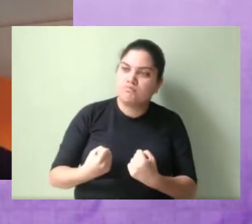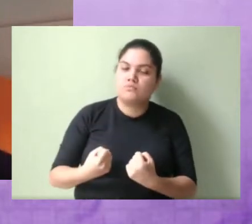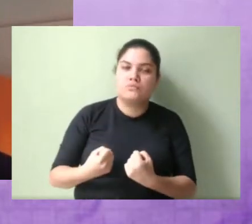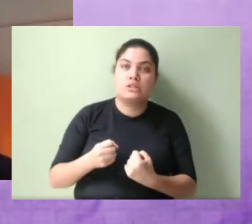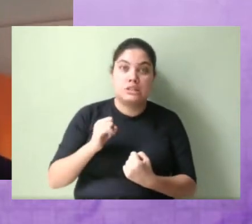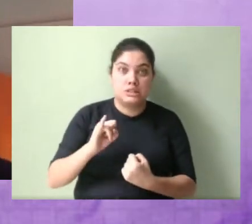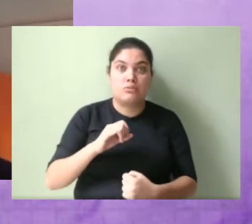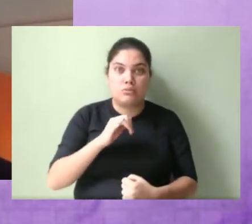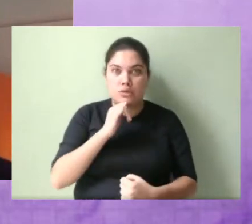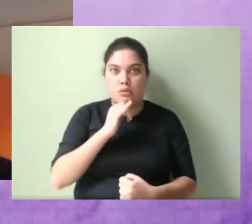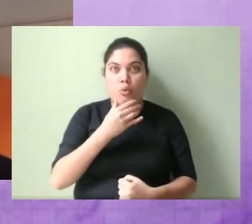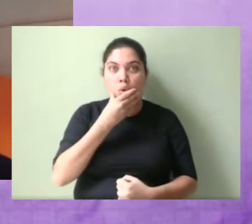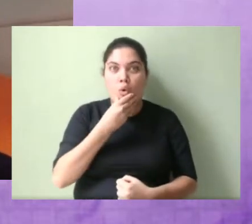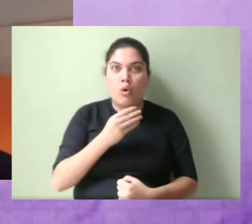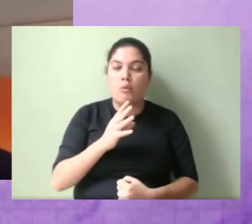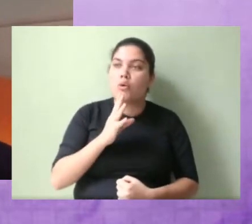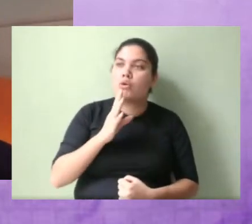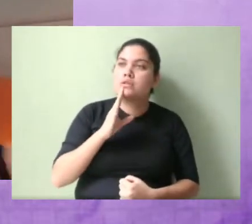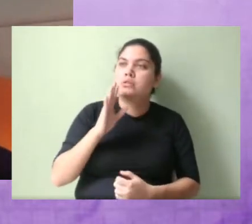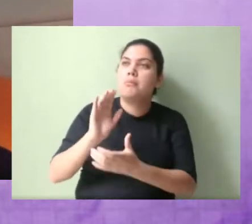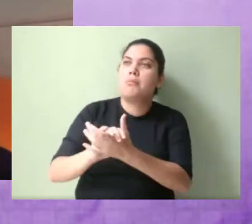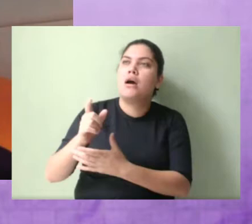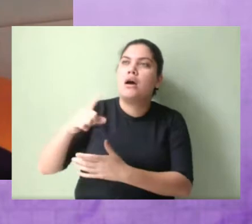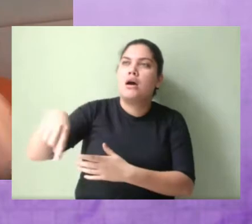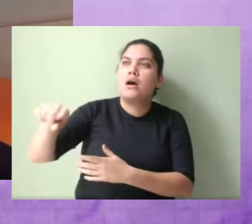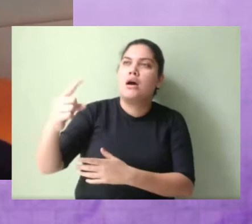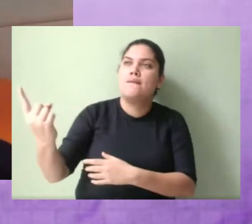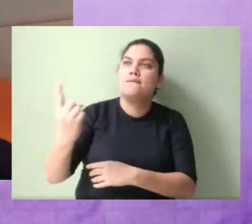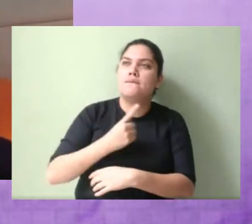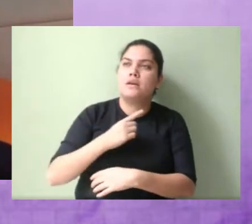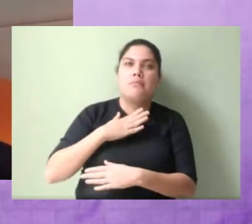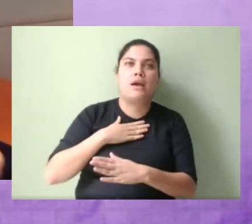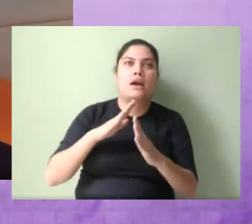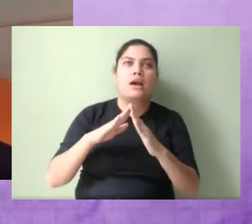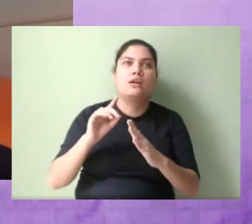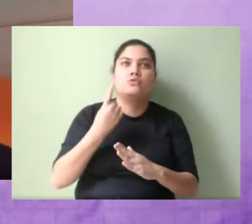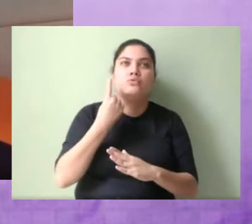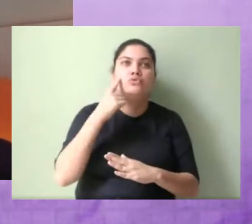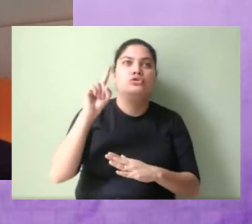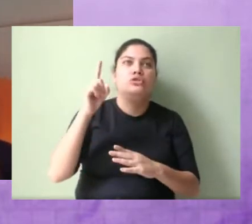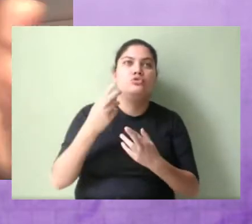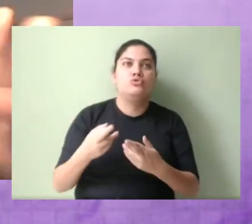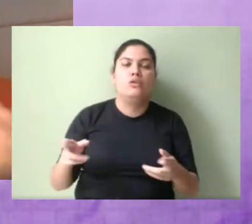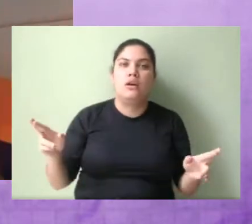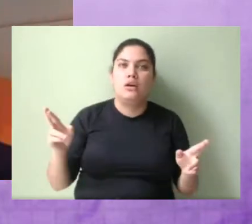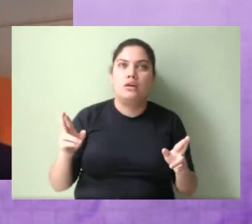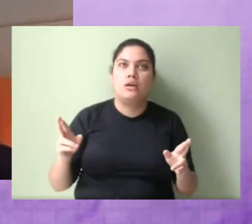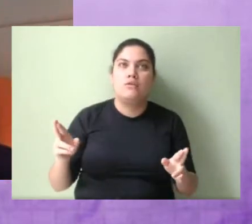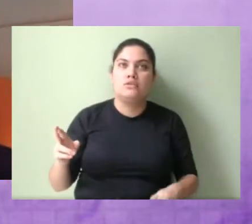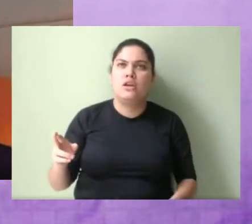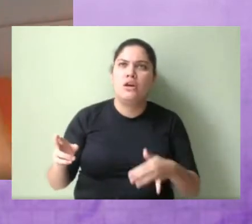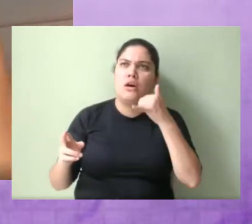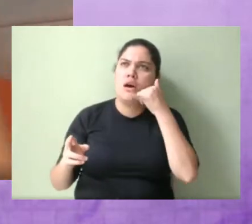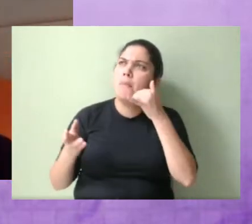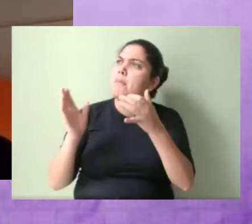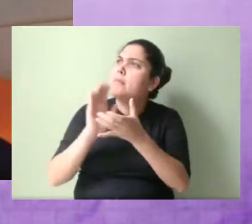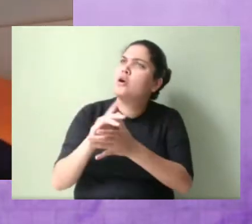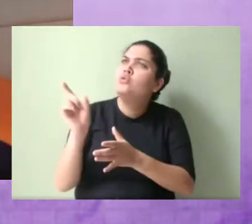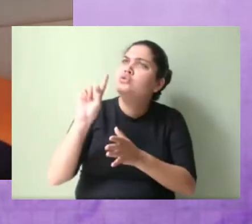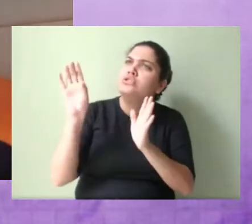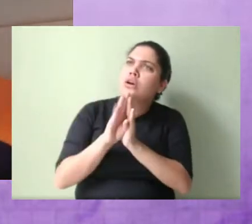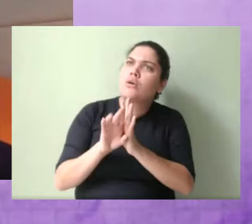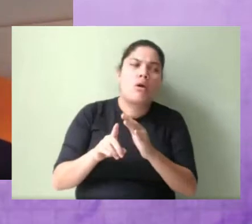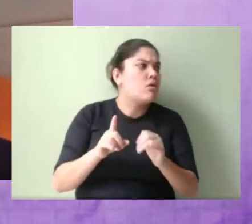parceiros mesmo sem se conhecer. Eles têm um pacto entre eles que, se eles precisarem, assim, se eu fosse homem, conhecer o marido de uma